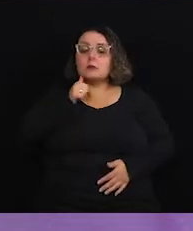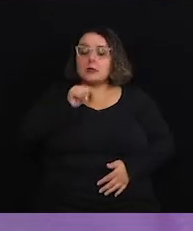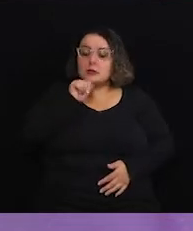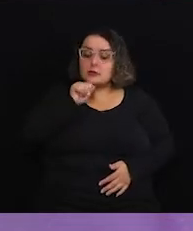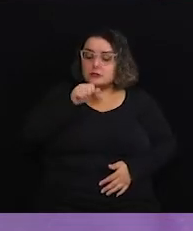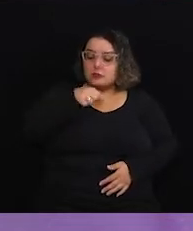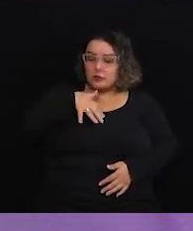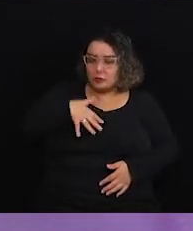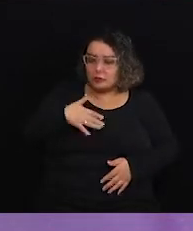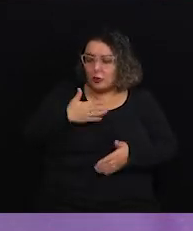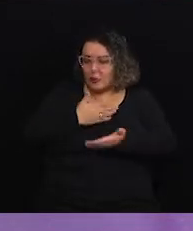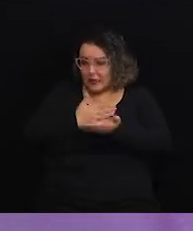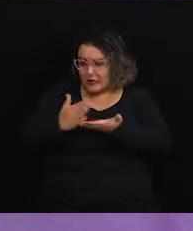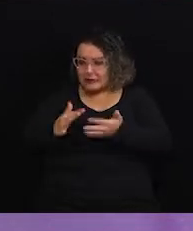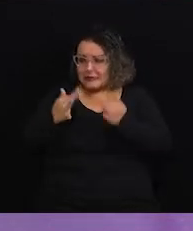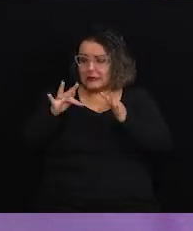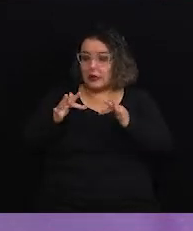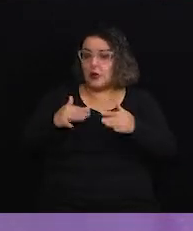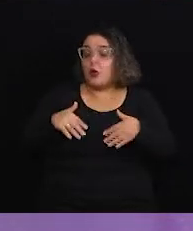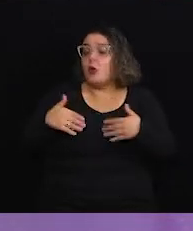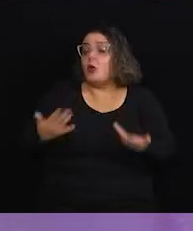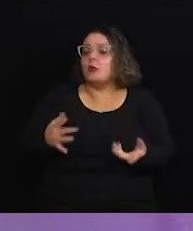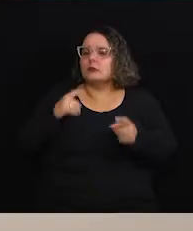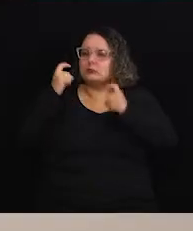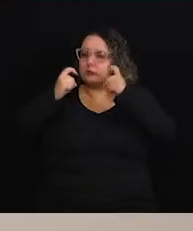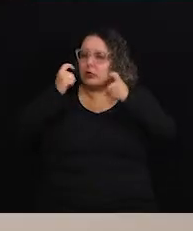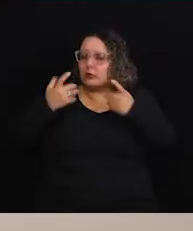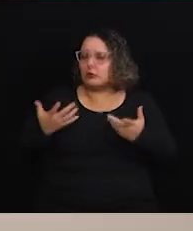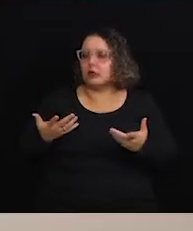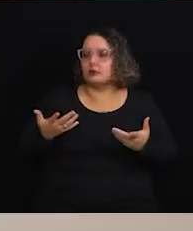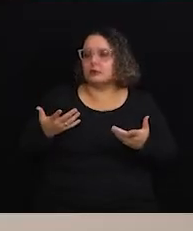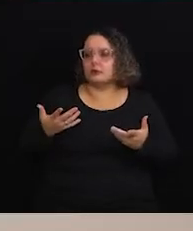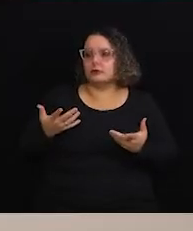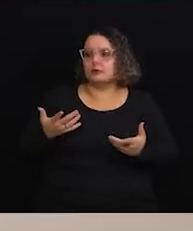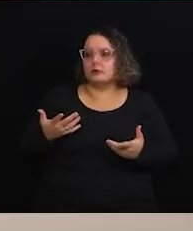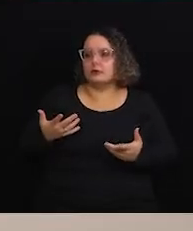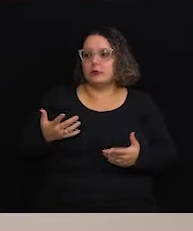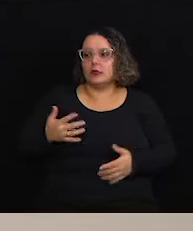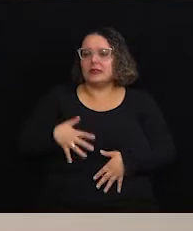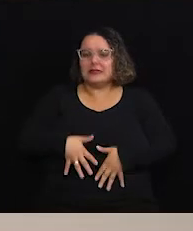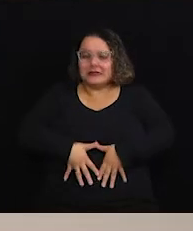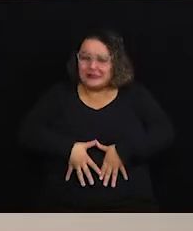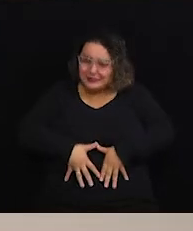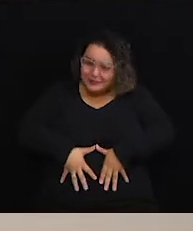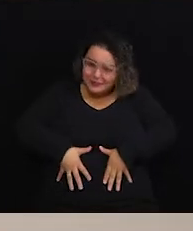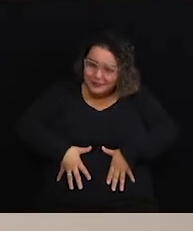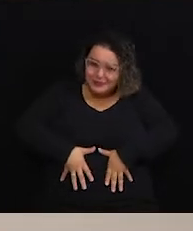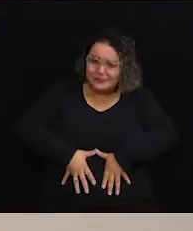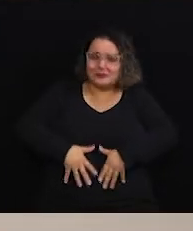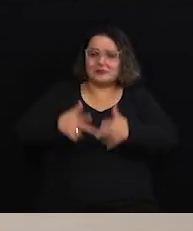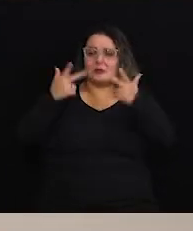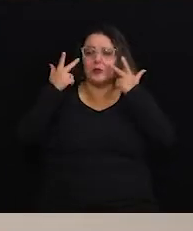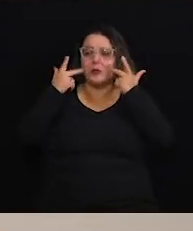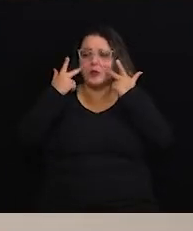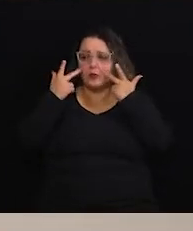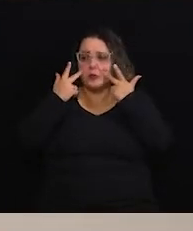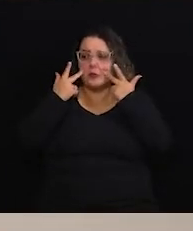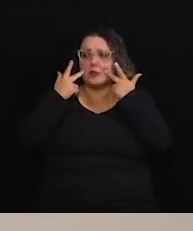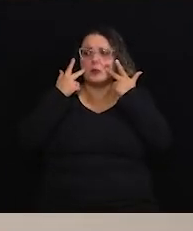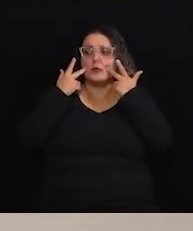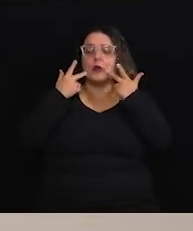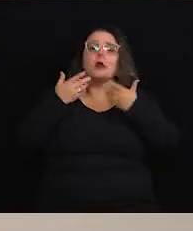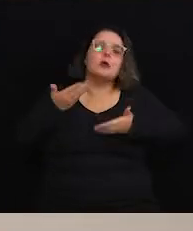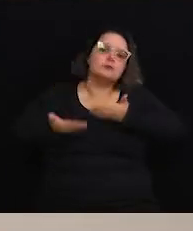aquelas dores, né? Quando começa a ficar preocupado? Então, a cólica que a gente fala que é normal, geralmente é uma cólica que responde bem